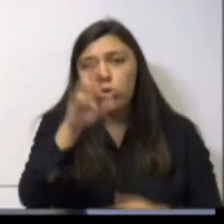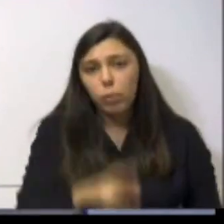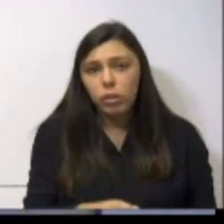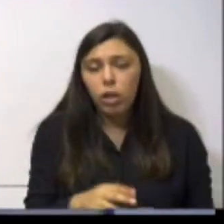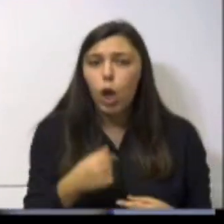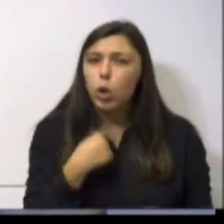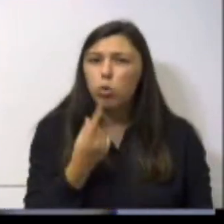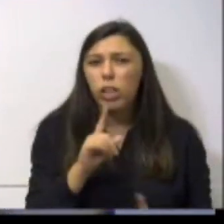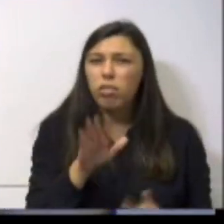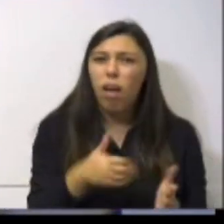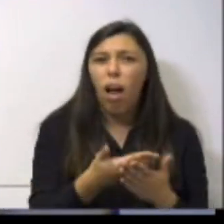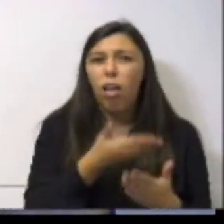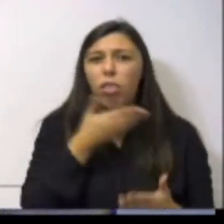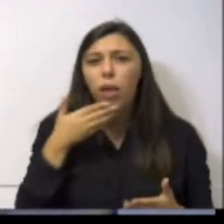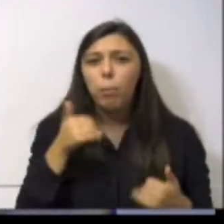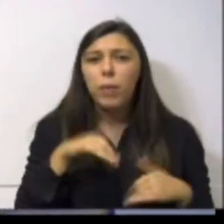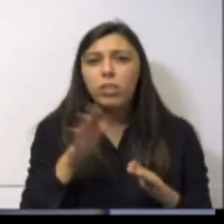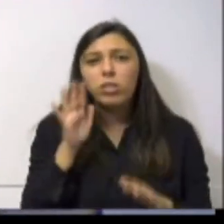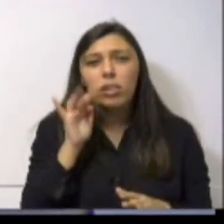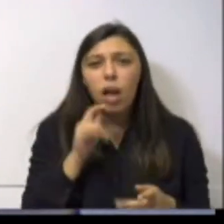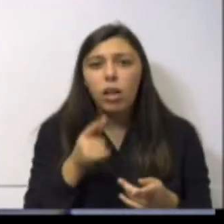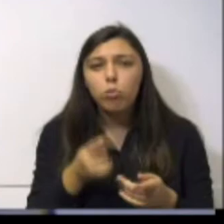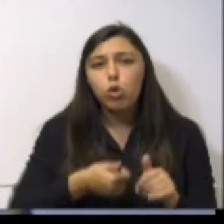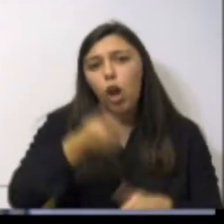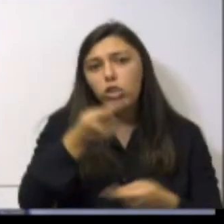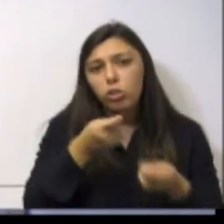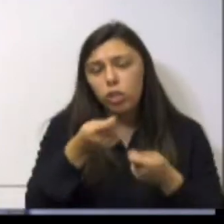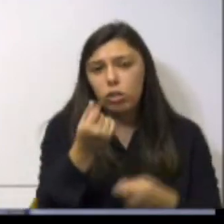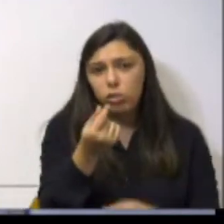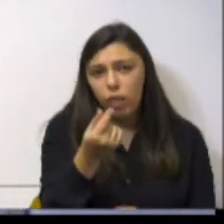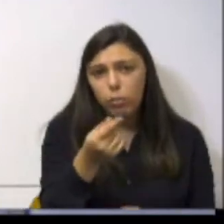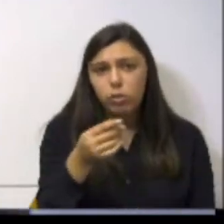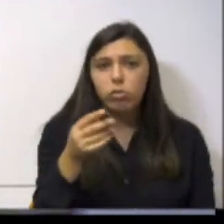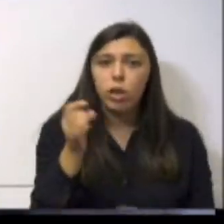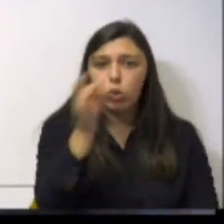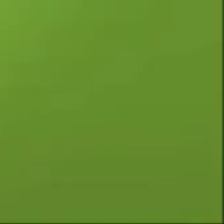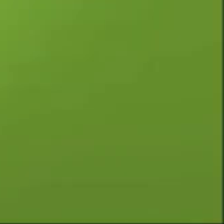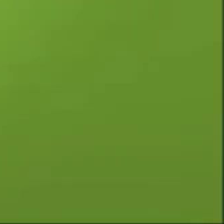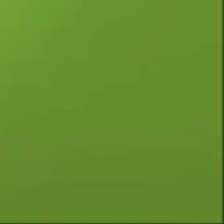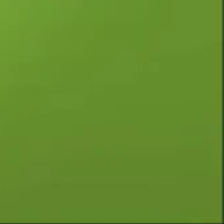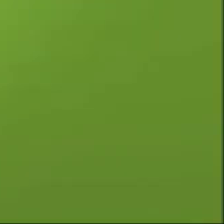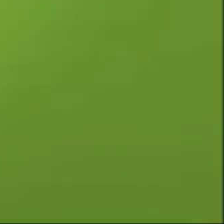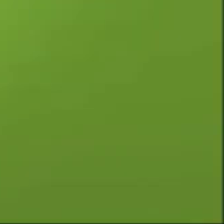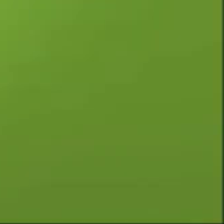não digo facilitar, mas agilizar muito melhor a gestão dessas verbas da União Europeia. Obrigado.